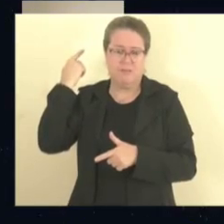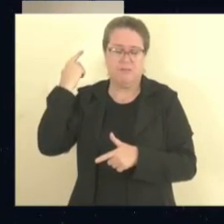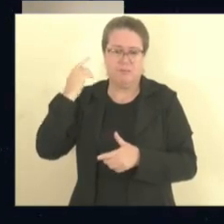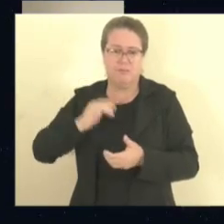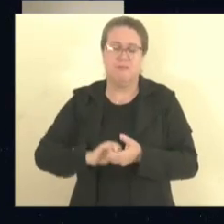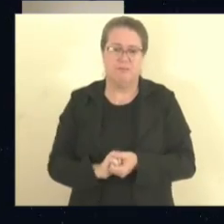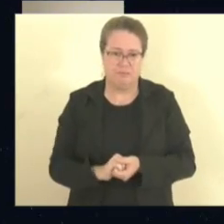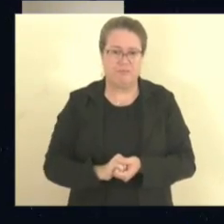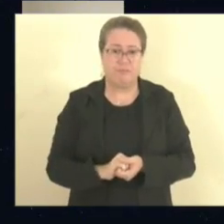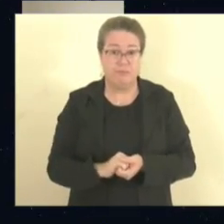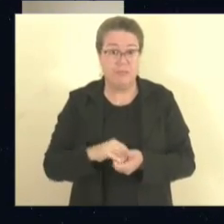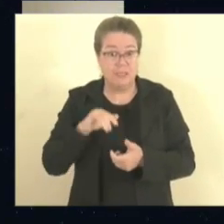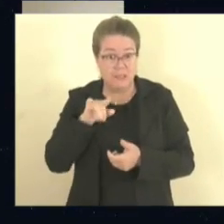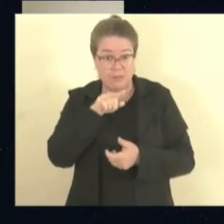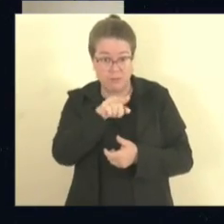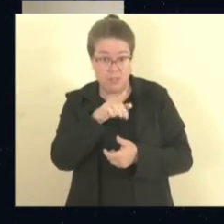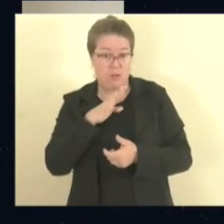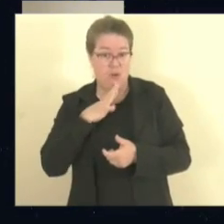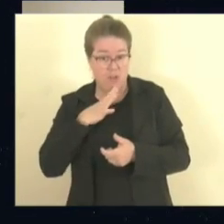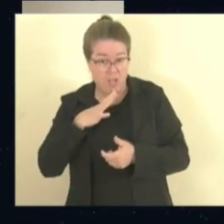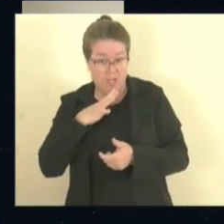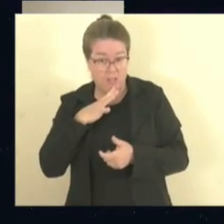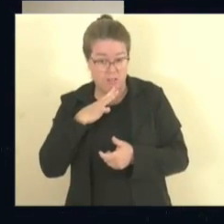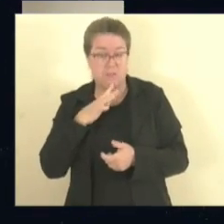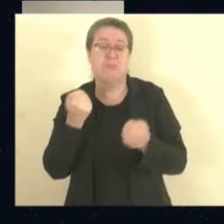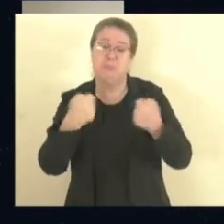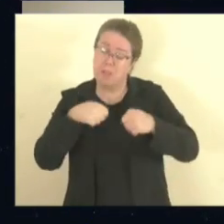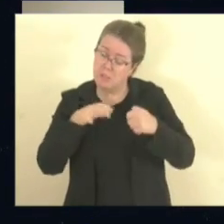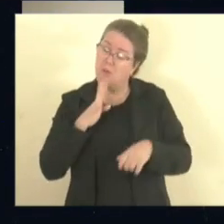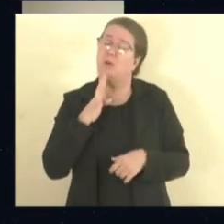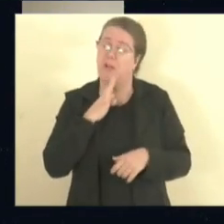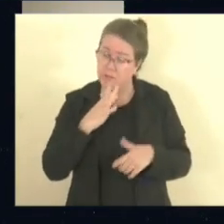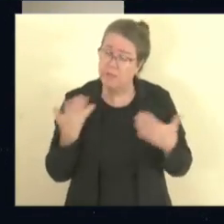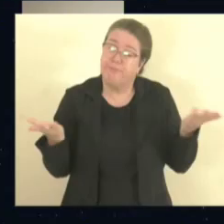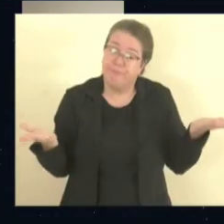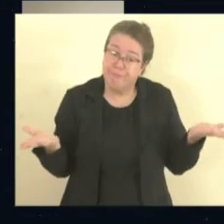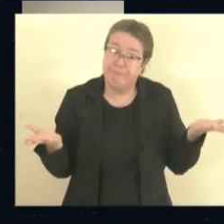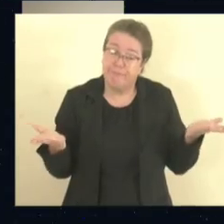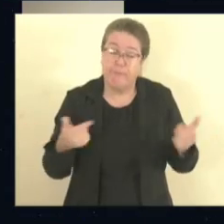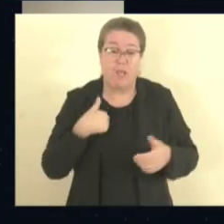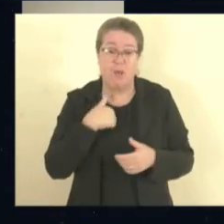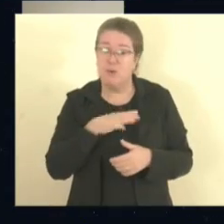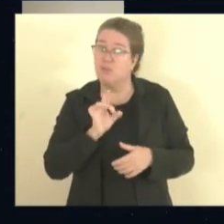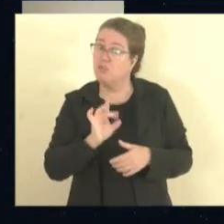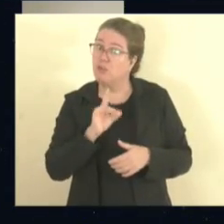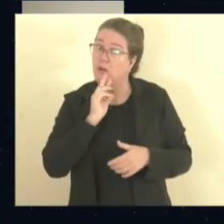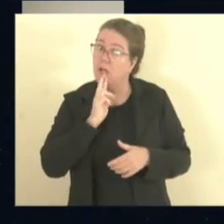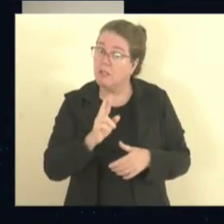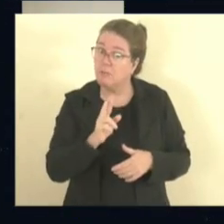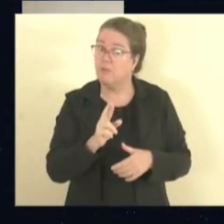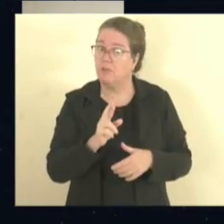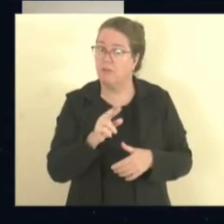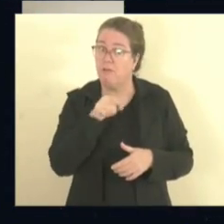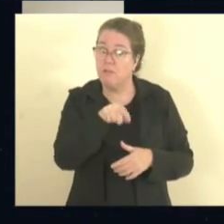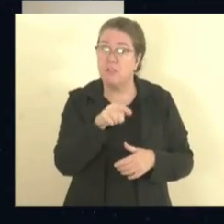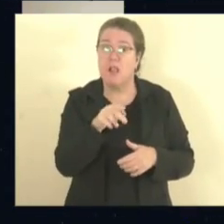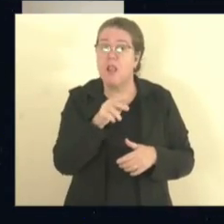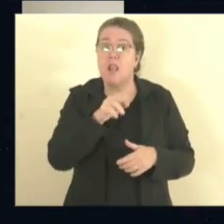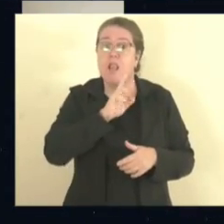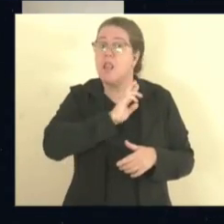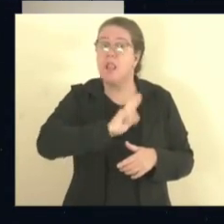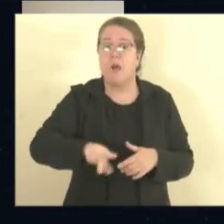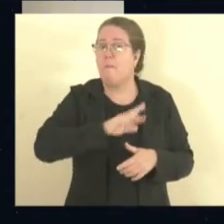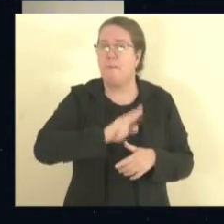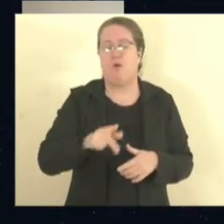Casagrande. Se Vossa Excelência não tem conhecimento, tem que se informar. Eu só estou respondendo. O senhor não fala o meu nome. Eu tenho respeito por